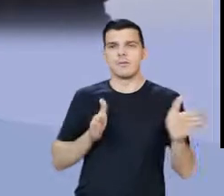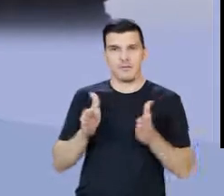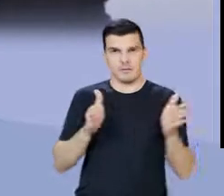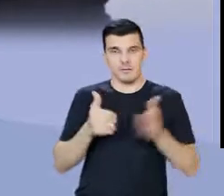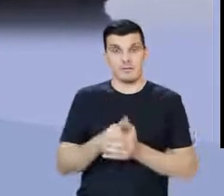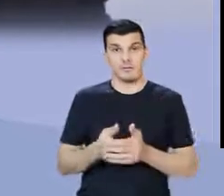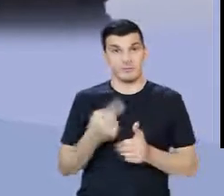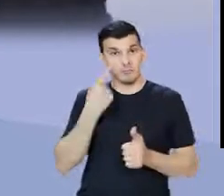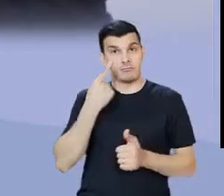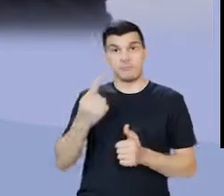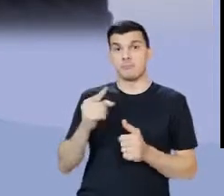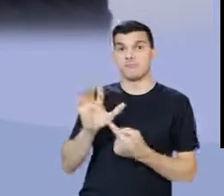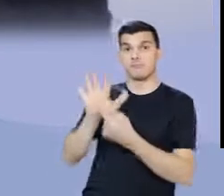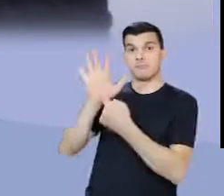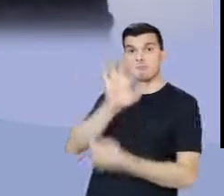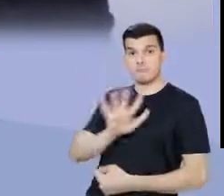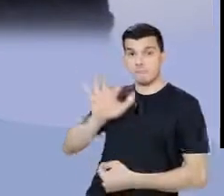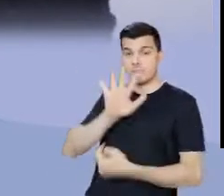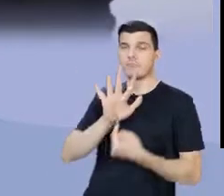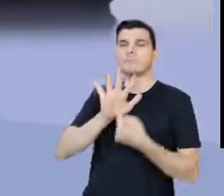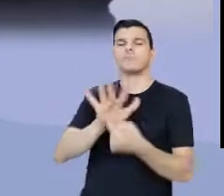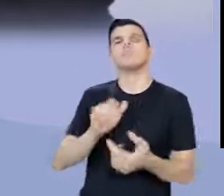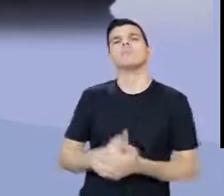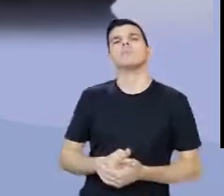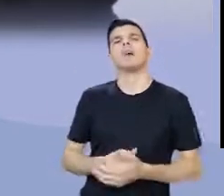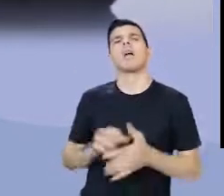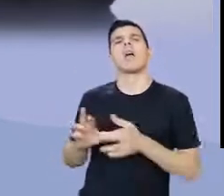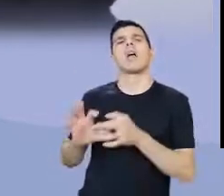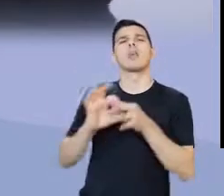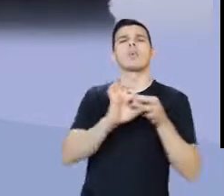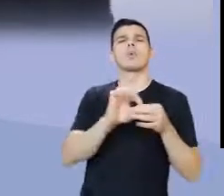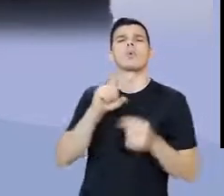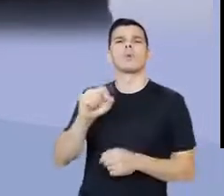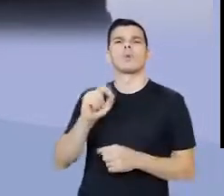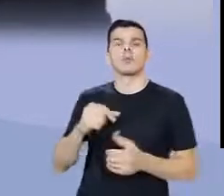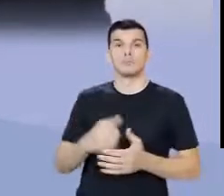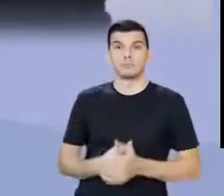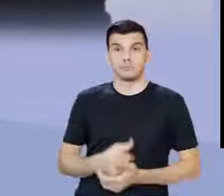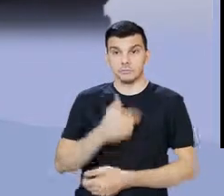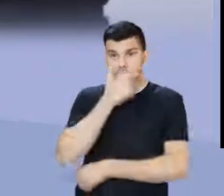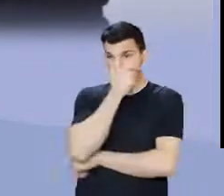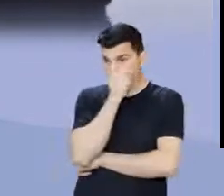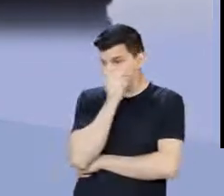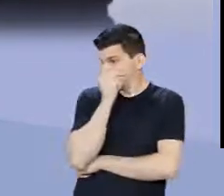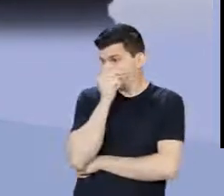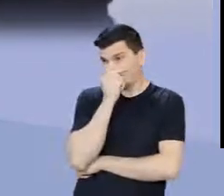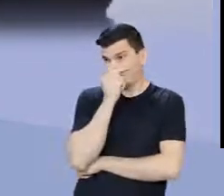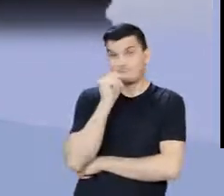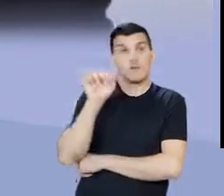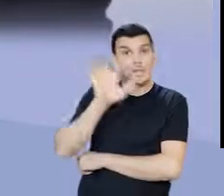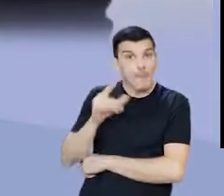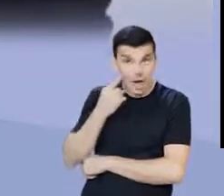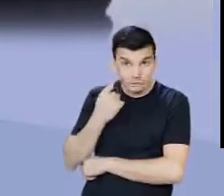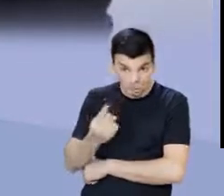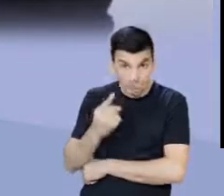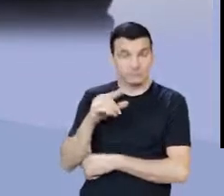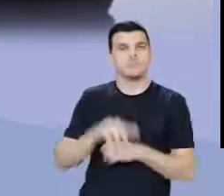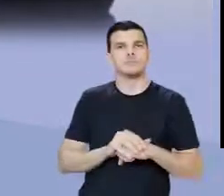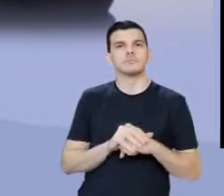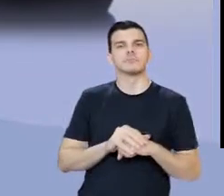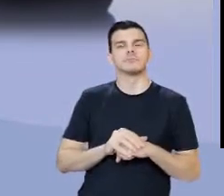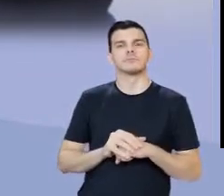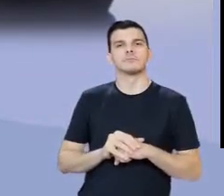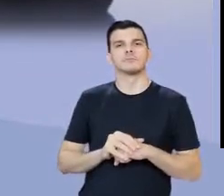e o episódio retratado na imagem está relacionado a quê? Eu não entendi, não. Você viu essa imagem aqui, vou